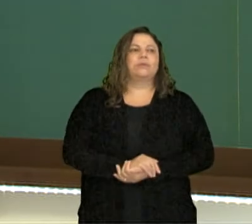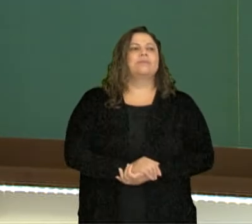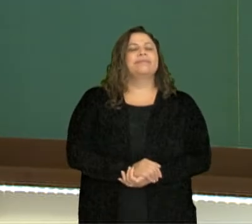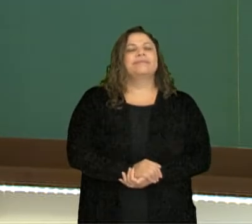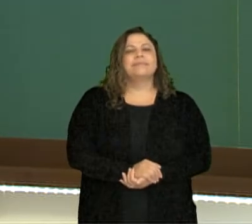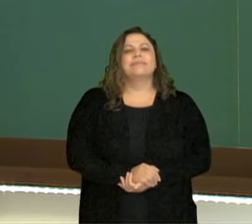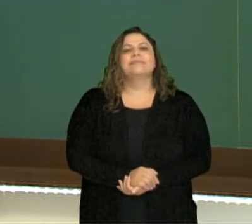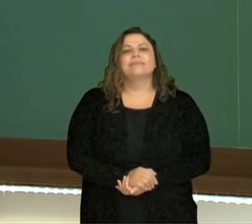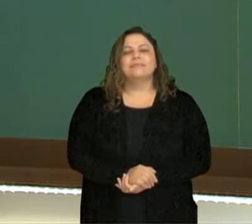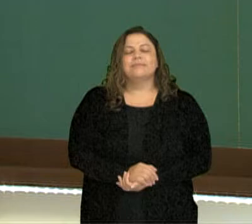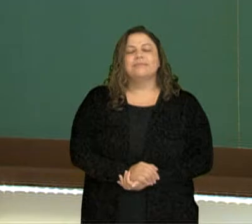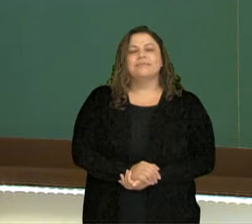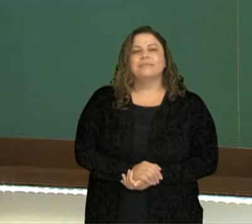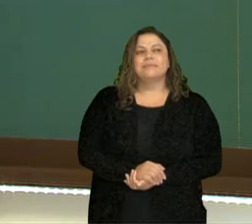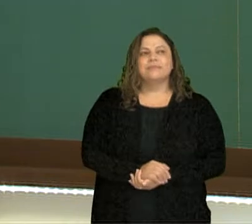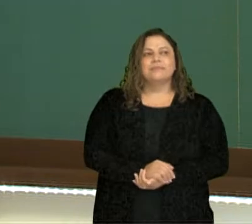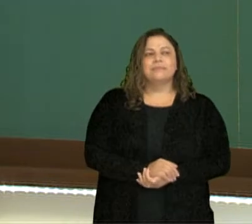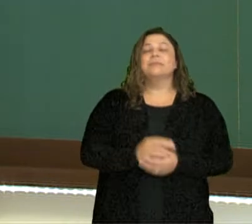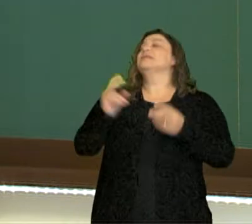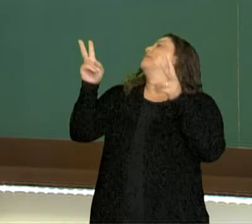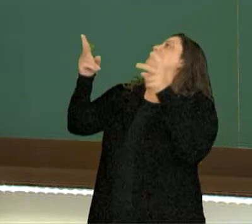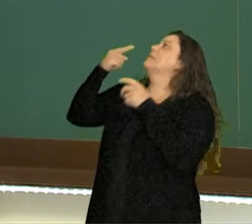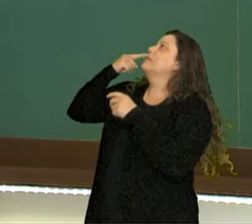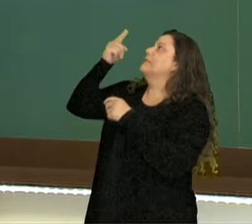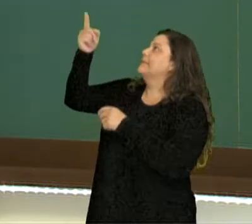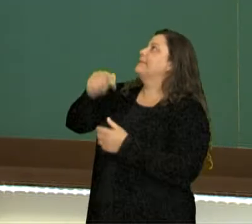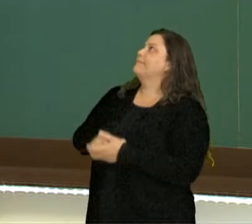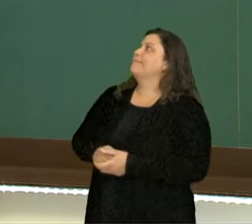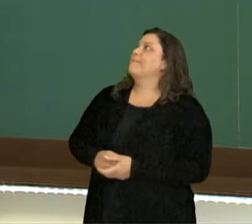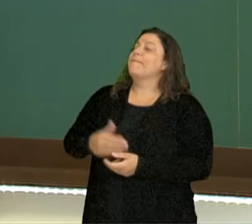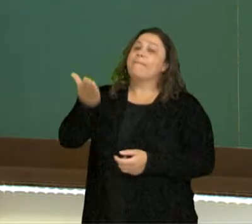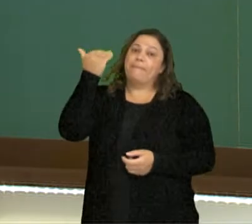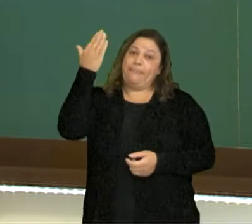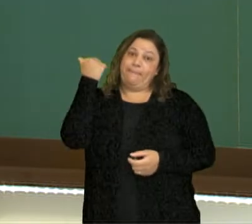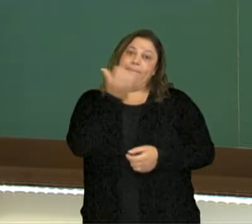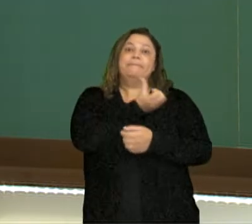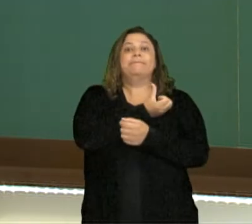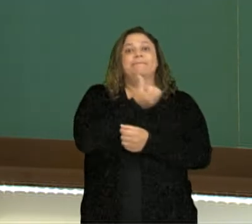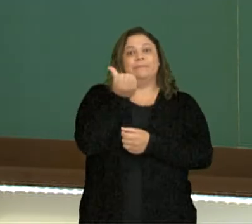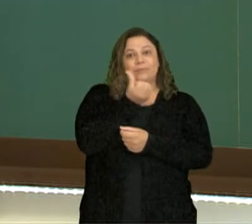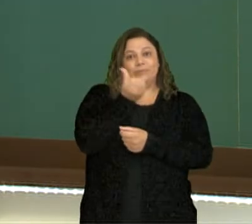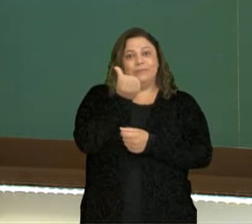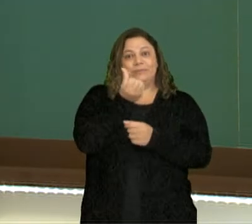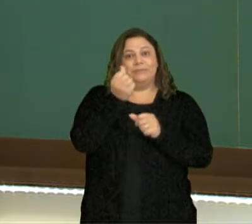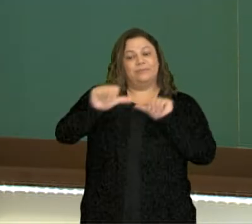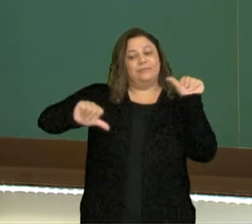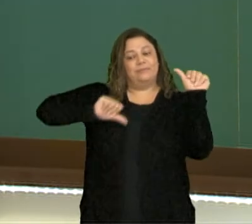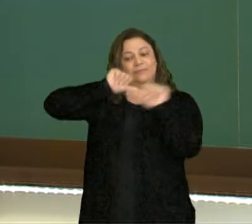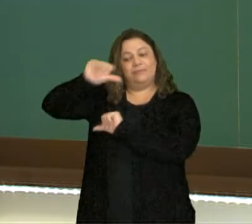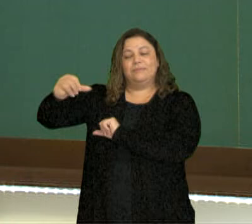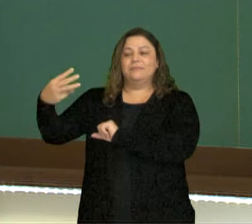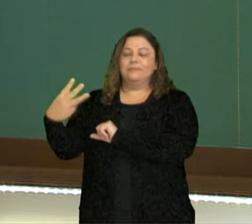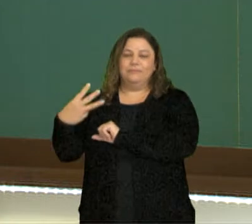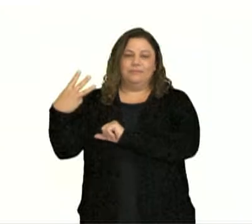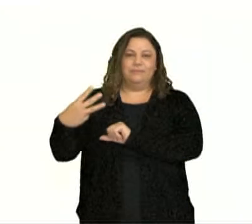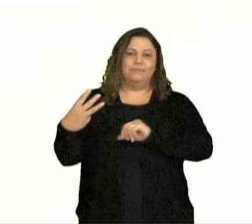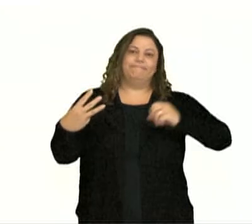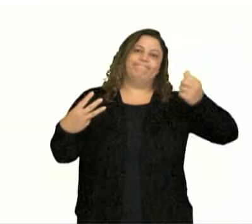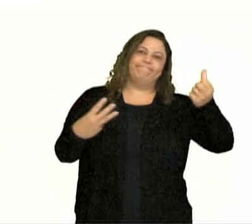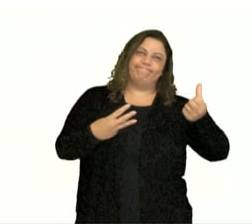ok? Então aqui, olha, éramos 6, seremos 3. O que isso quer dizer?